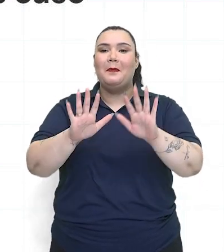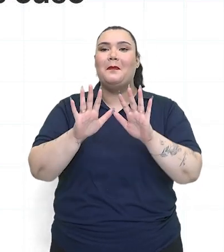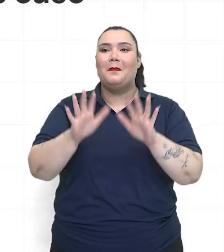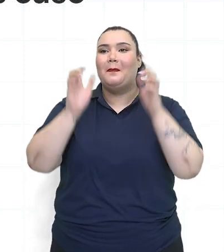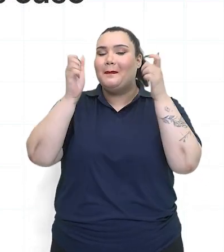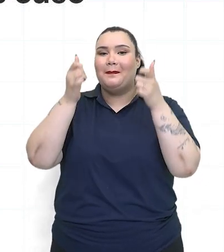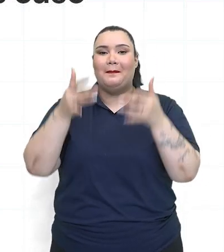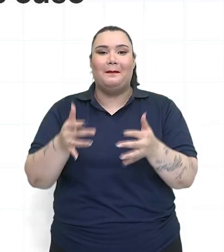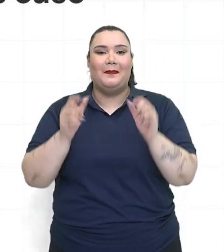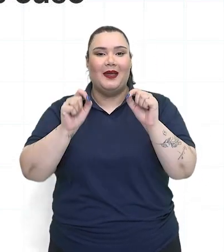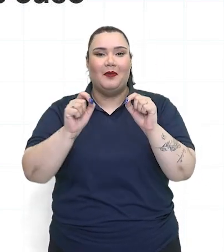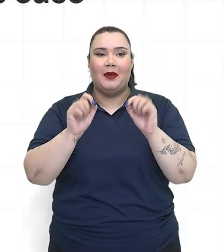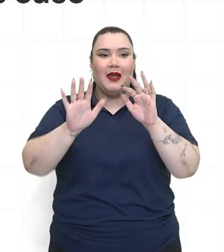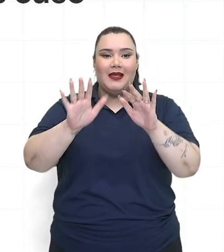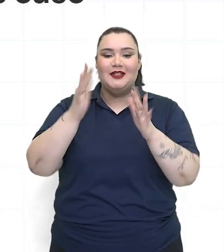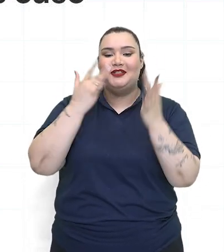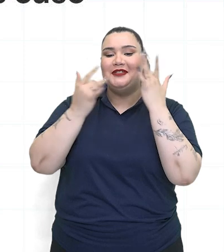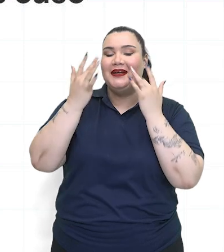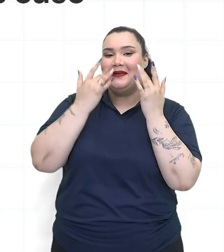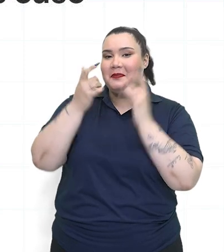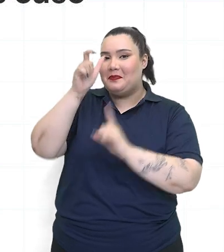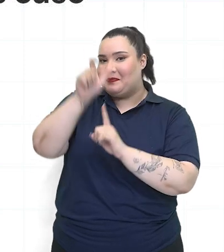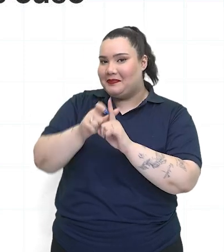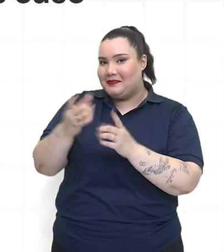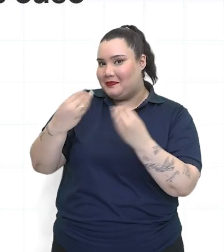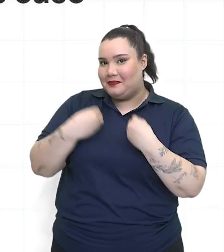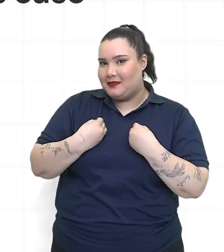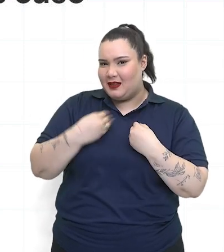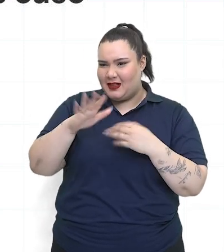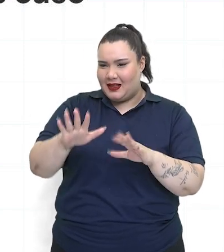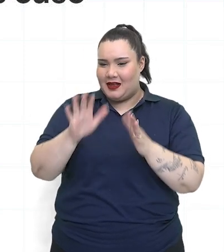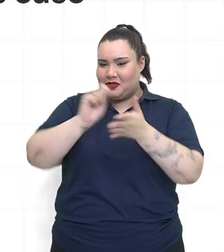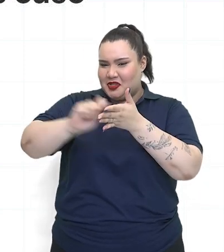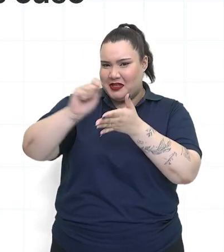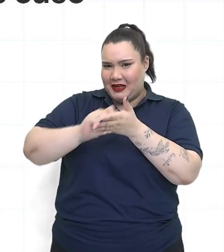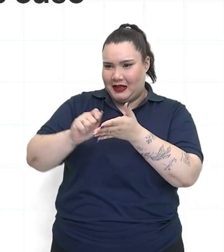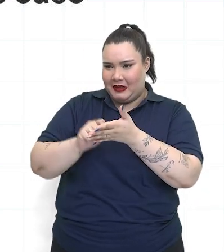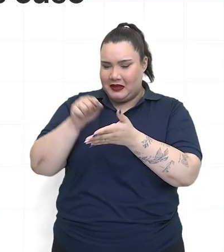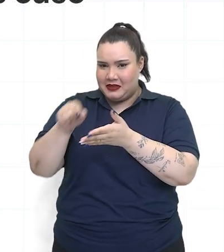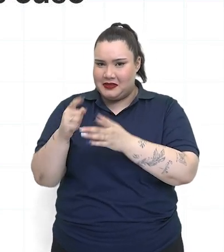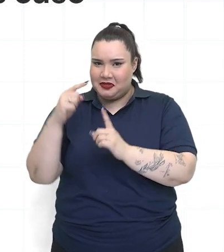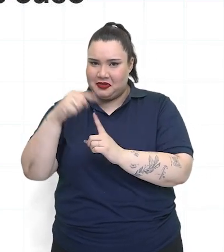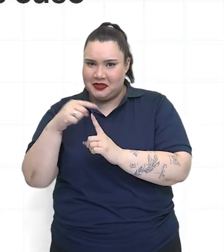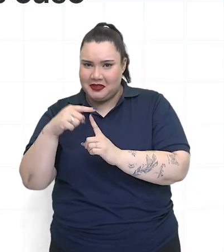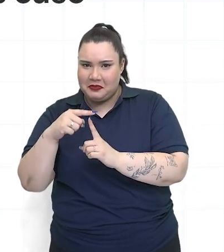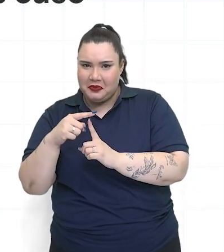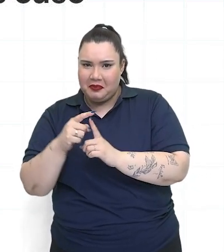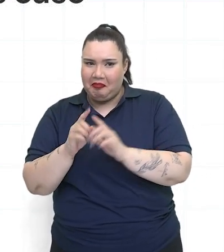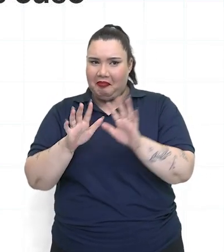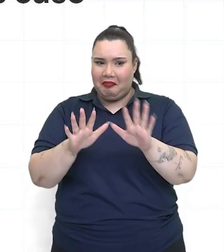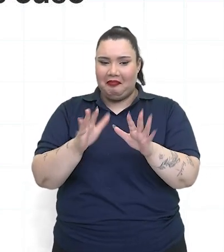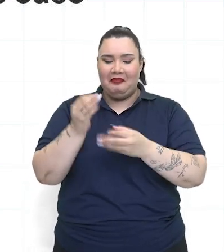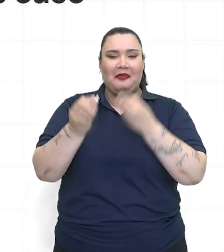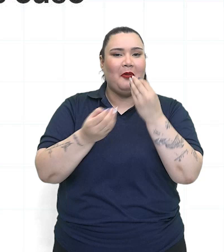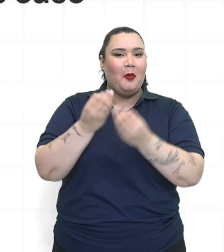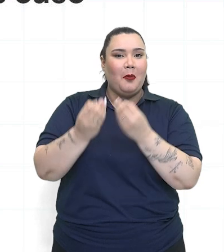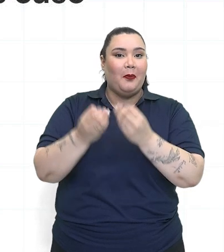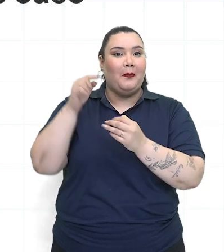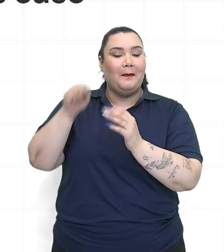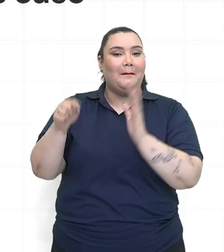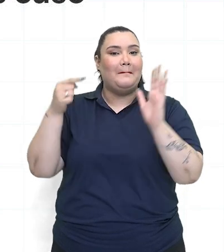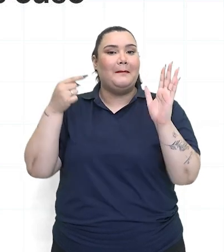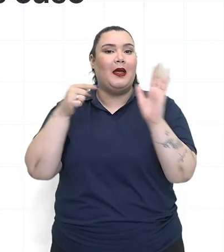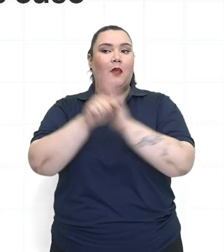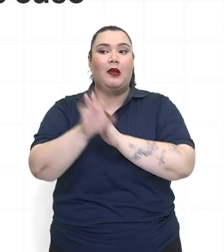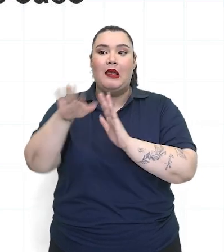aí? Ele disse, não tem papel para mim? Mas está escrito dessa forma, olha, a informação é, Cisco